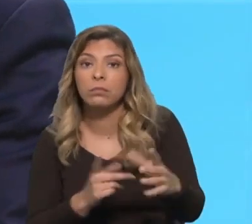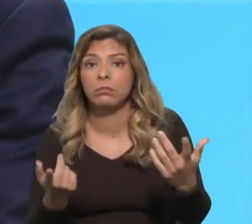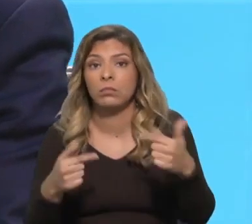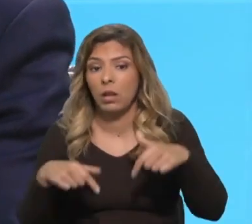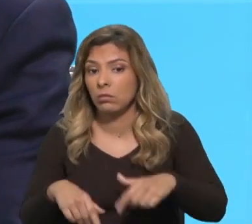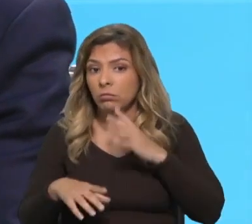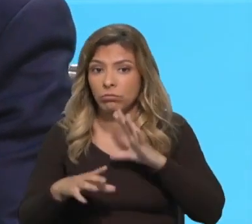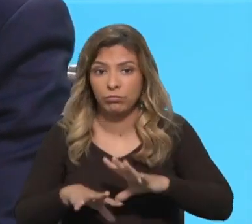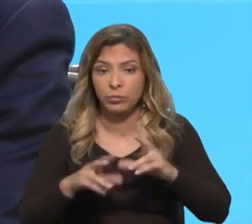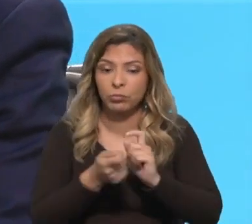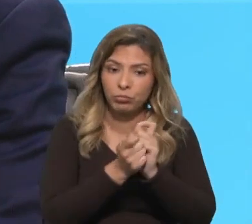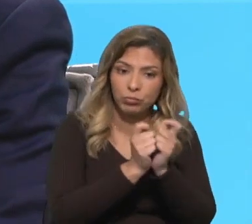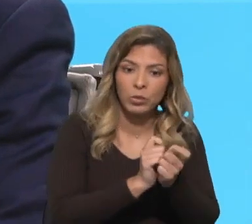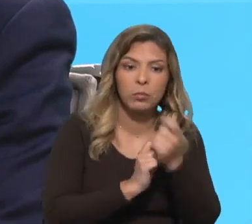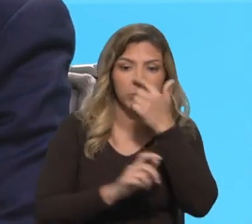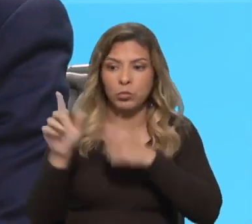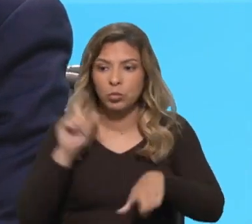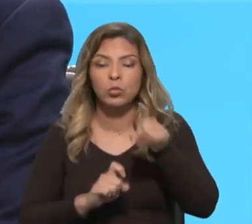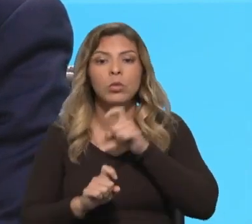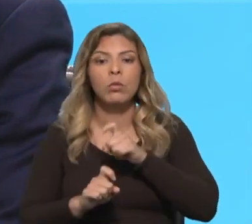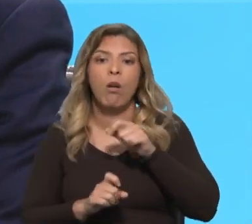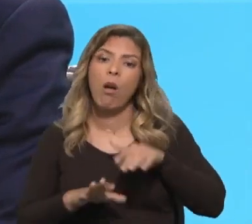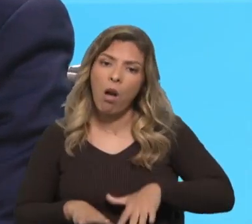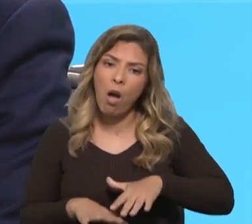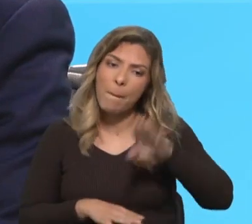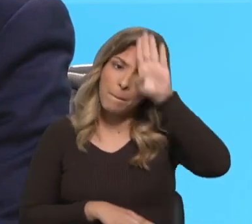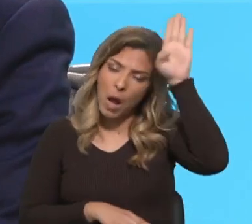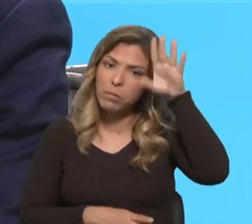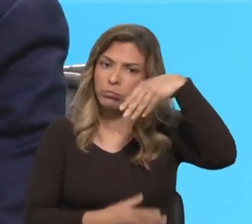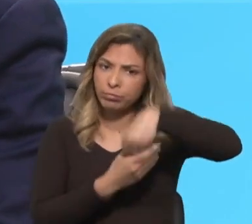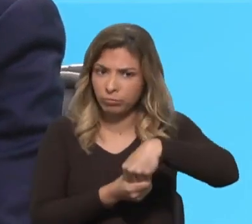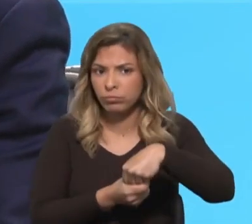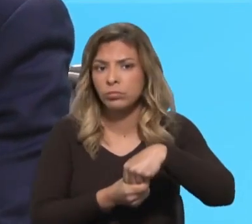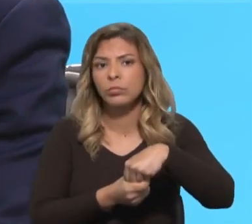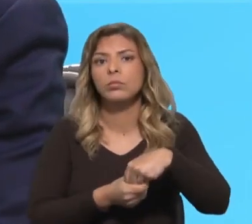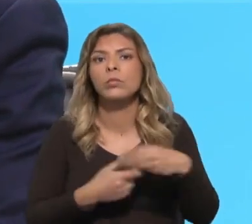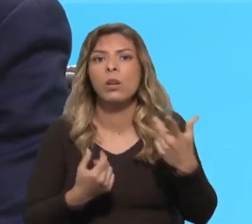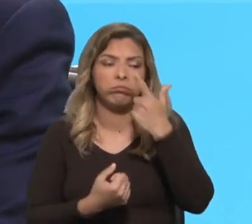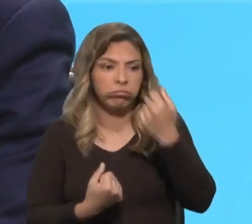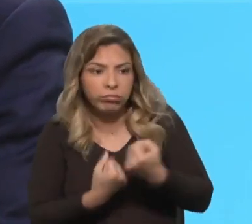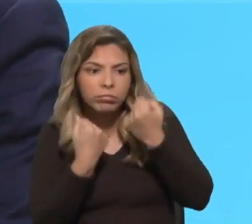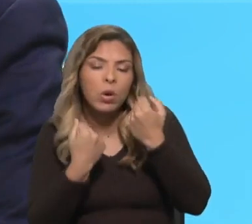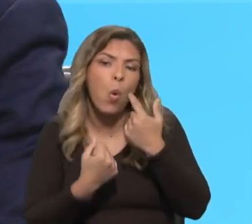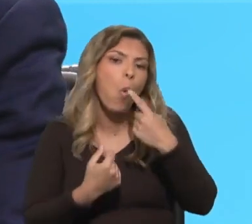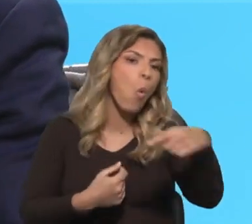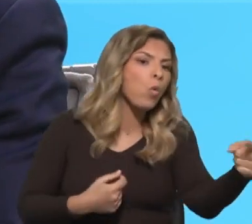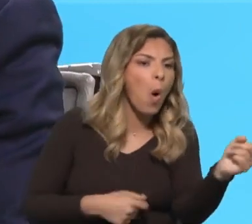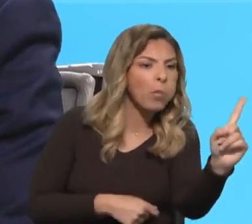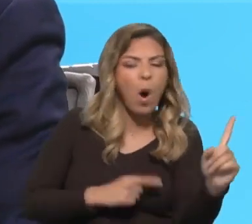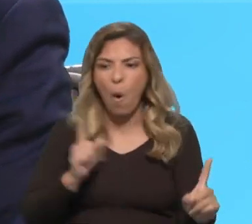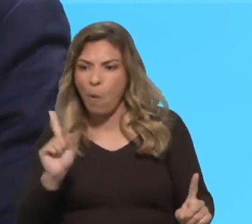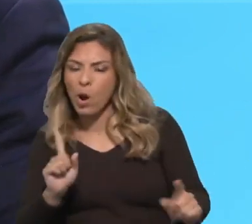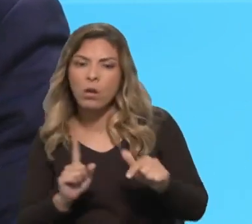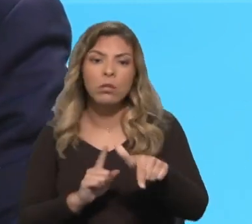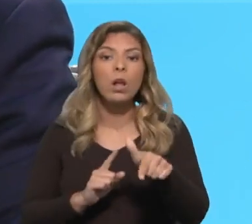Renascimento, famílias que conseguem eleger papas das suas famílias, em oposição e depois a outras, portanto, num contexto também de uma